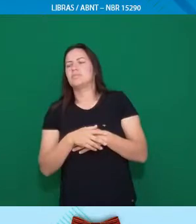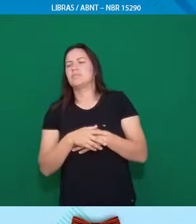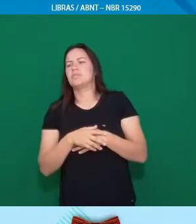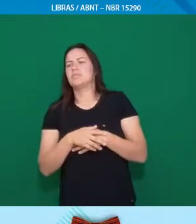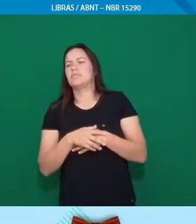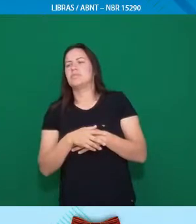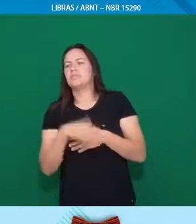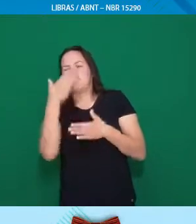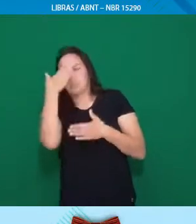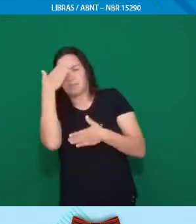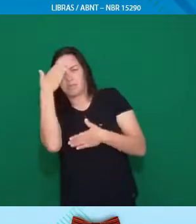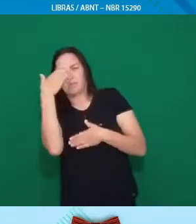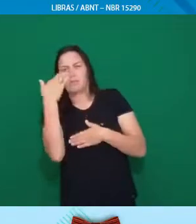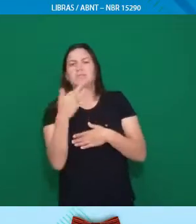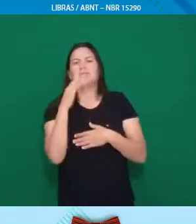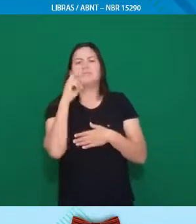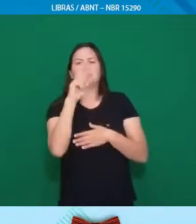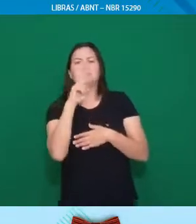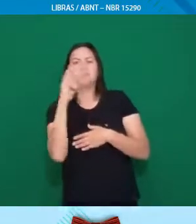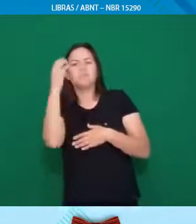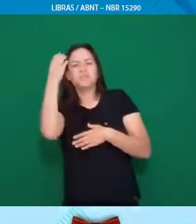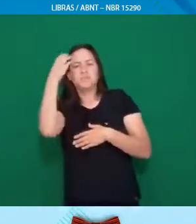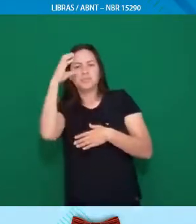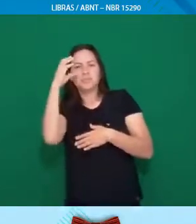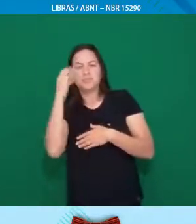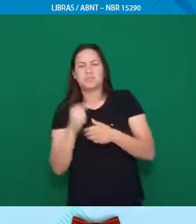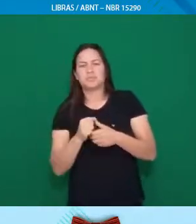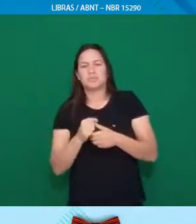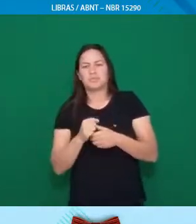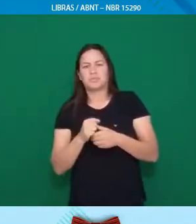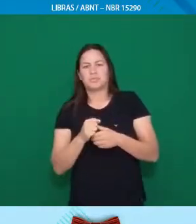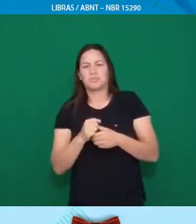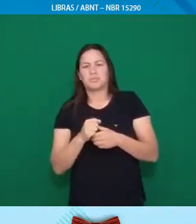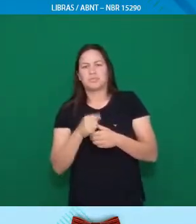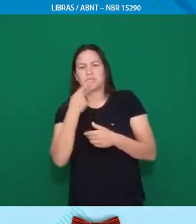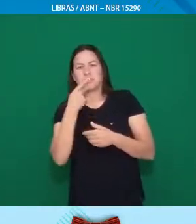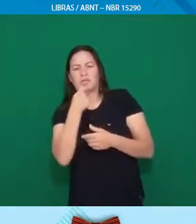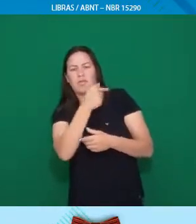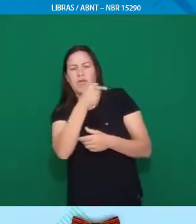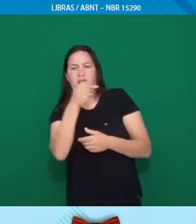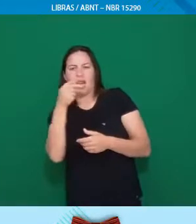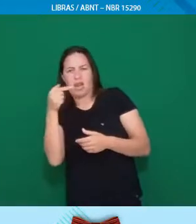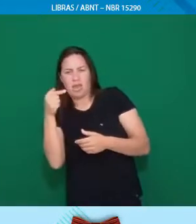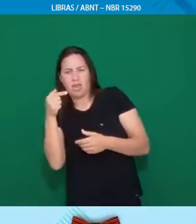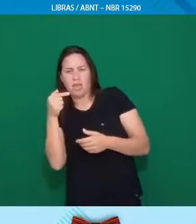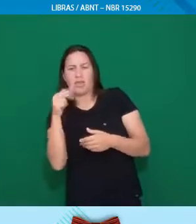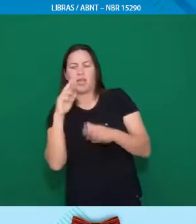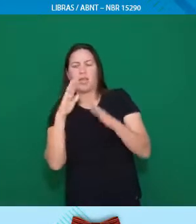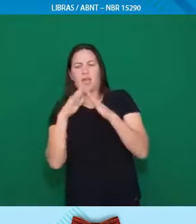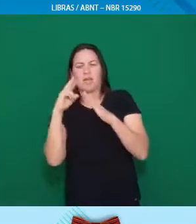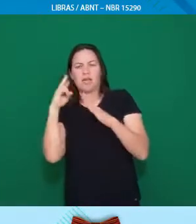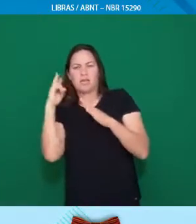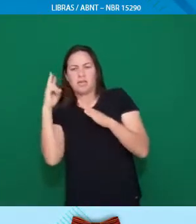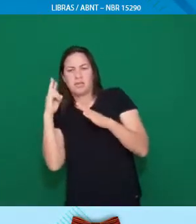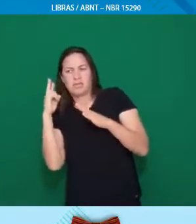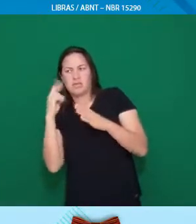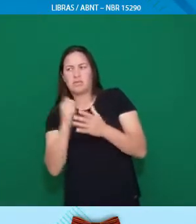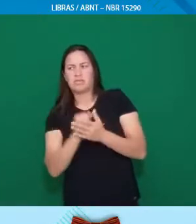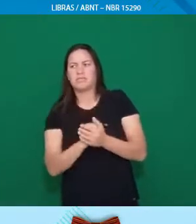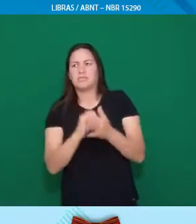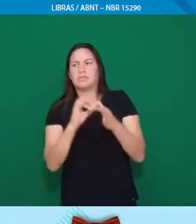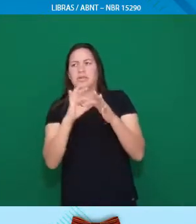é muito obrigado Vereador Celina e eu como eu falei durante a sessão Nós